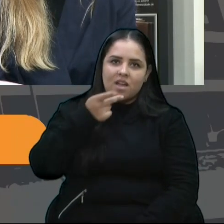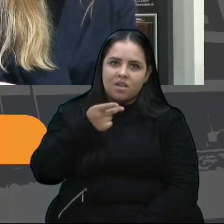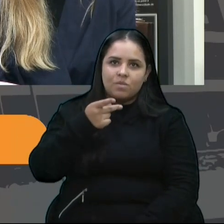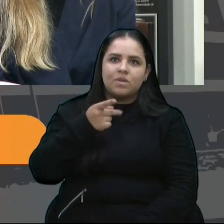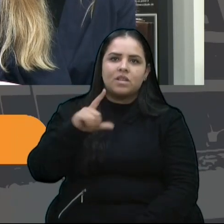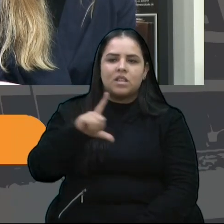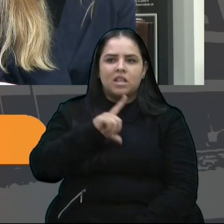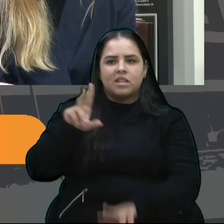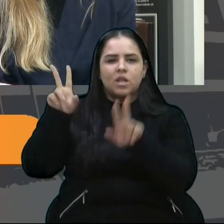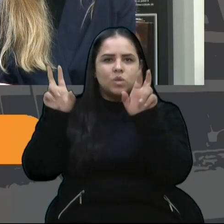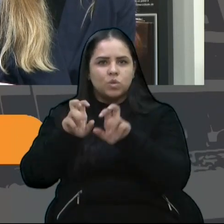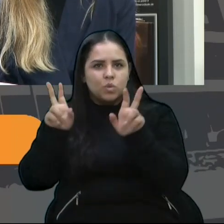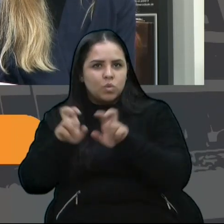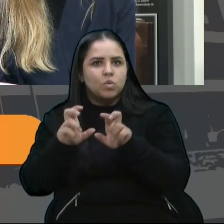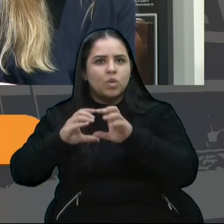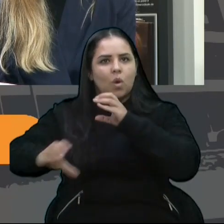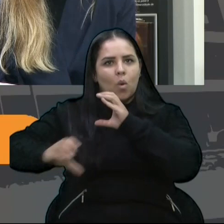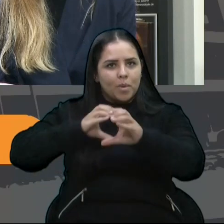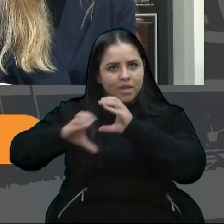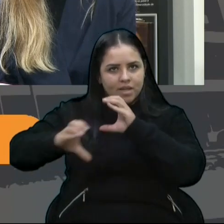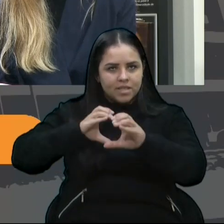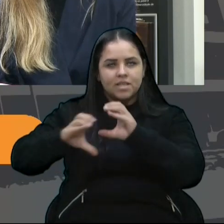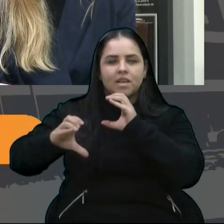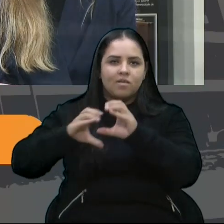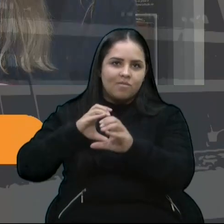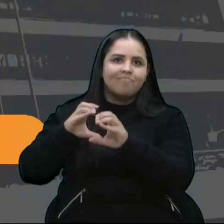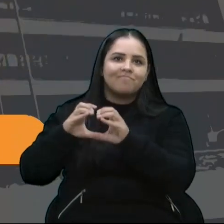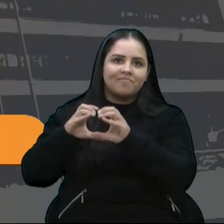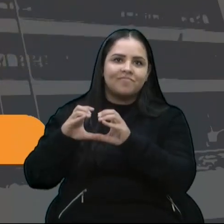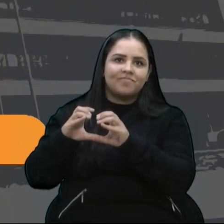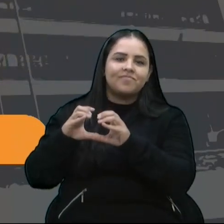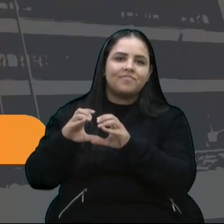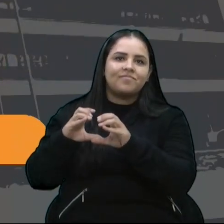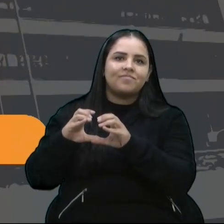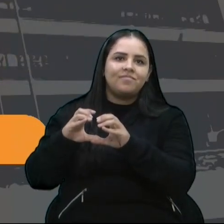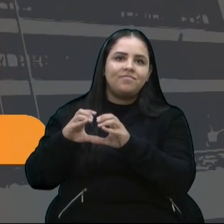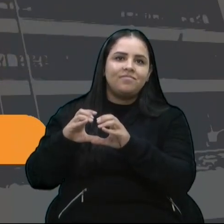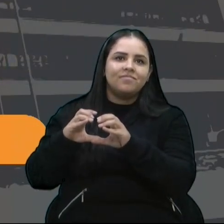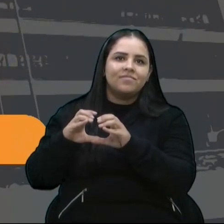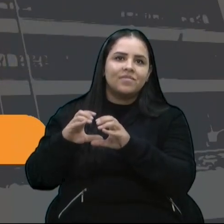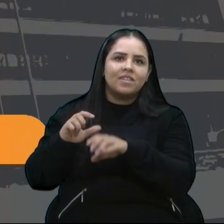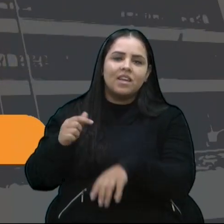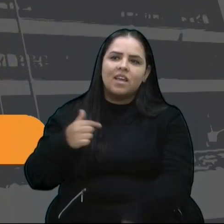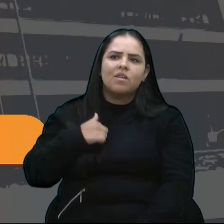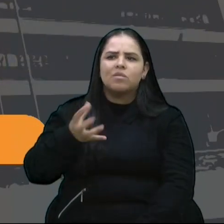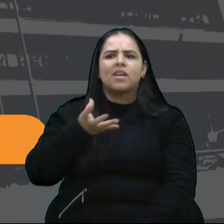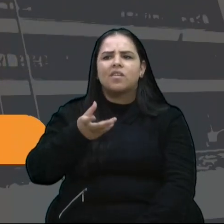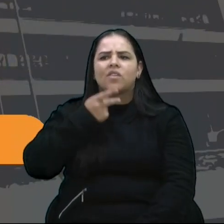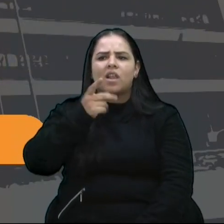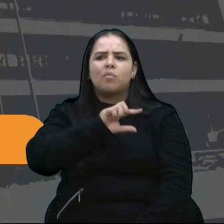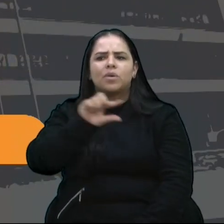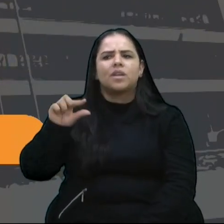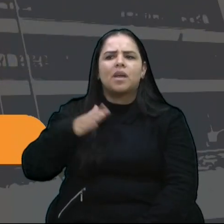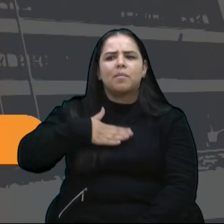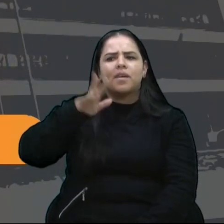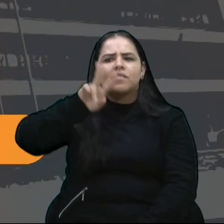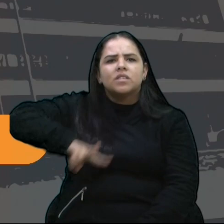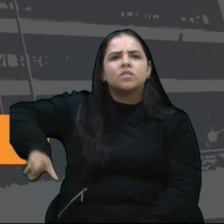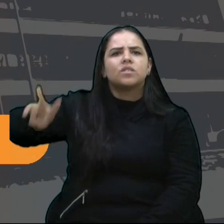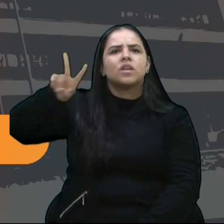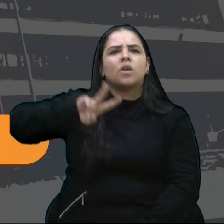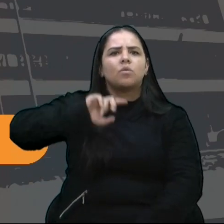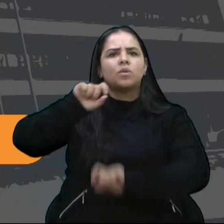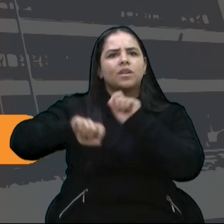com essa temática aí da comunicação efetiva, né? Então, eu quero falar um pouquinho da minha visão sobre